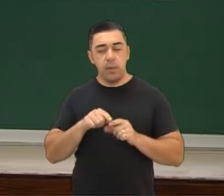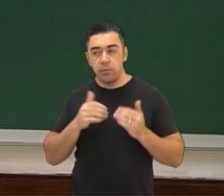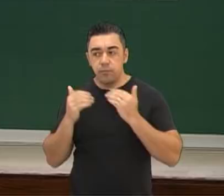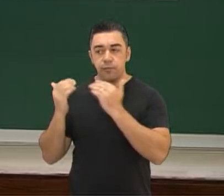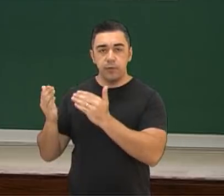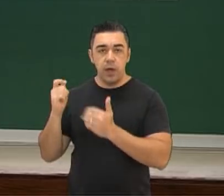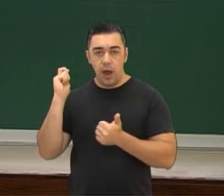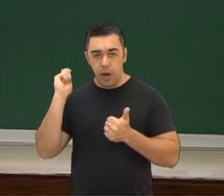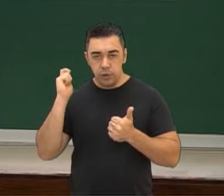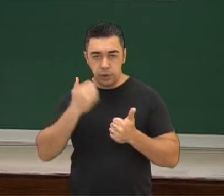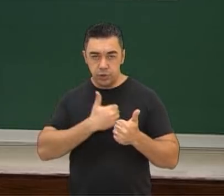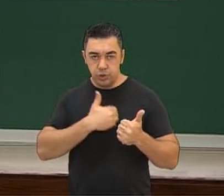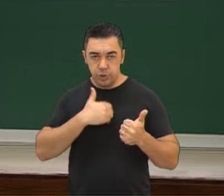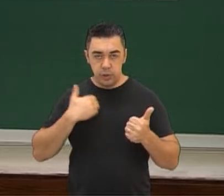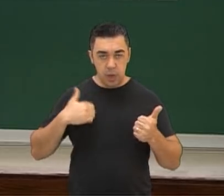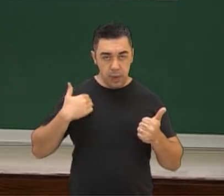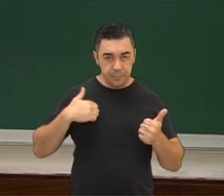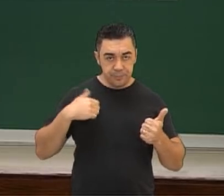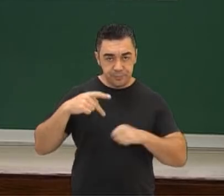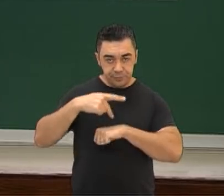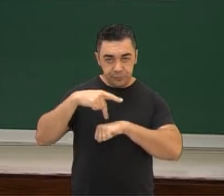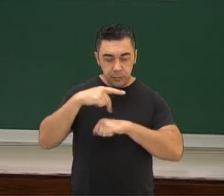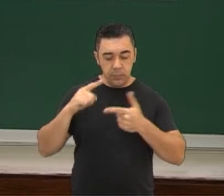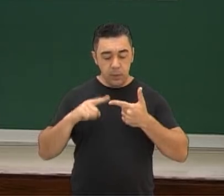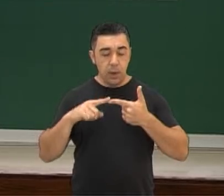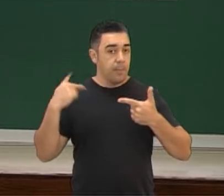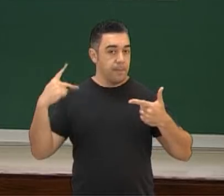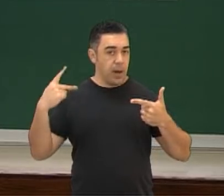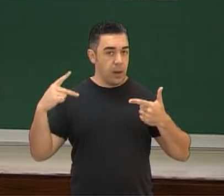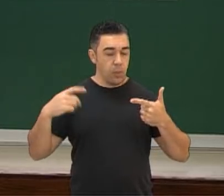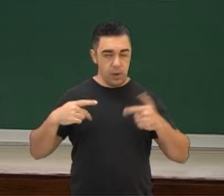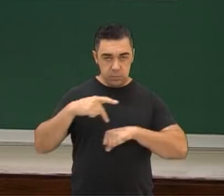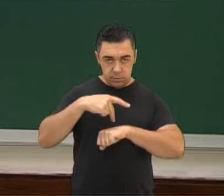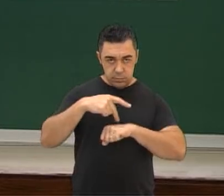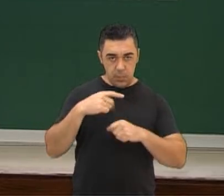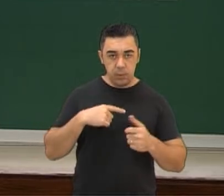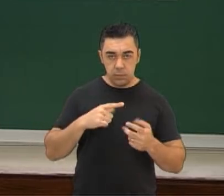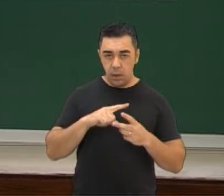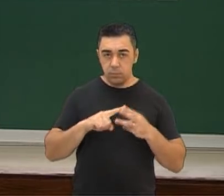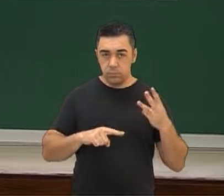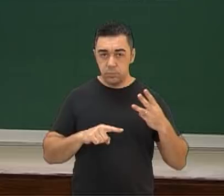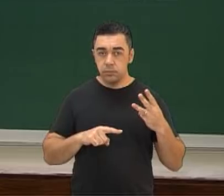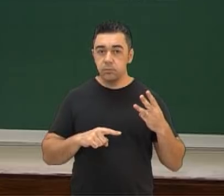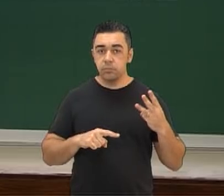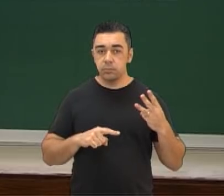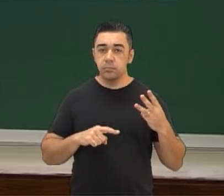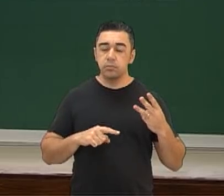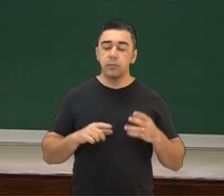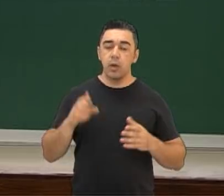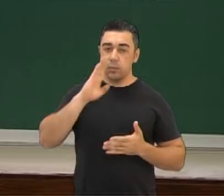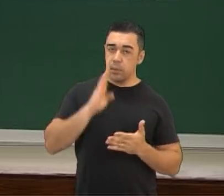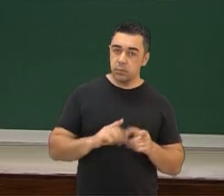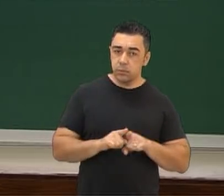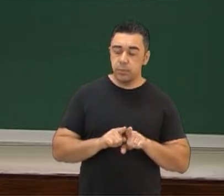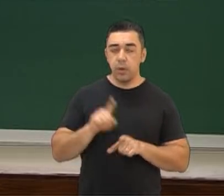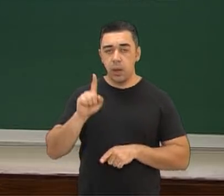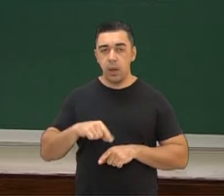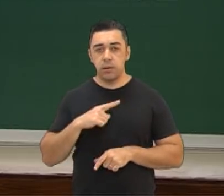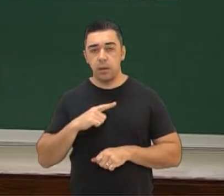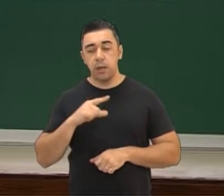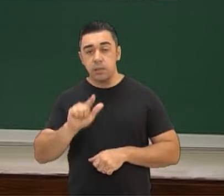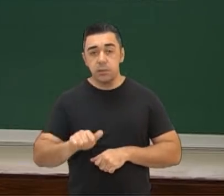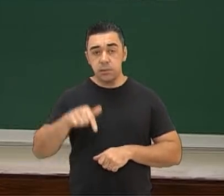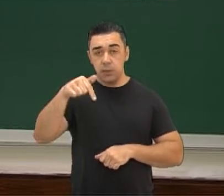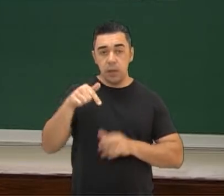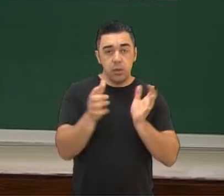vizinhos, certo? E no Brasil nós temos algo que marcou bastante essa ideia ali de ocupação das missões, que são os 7 povos